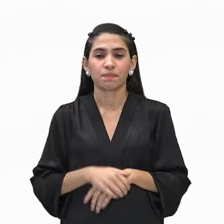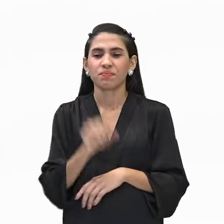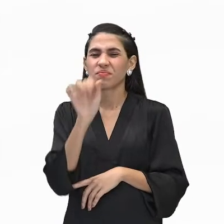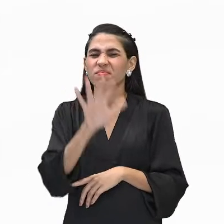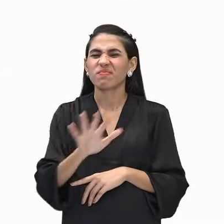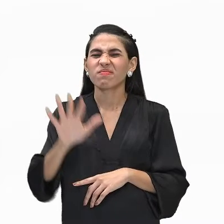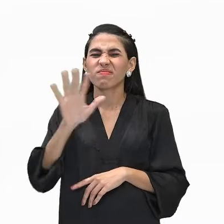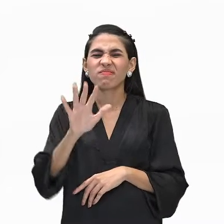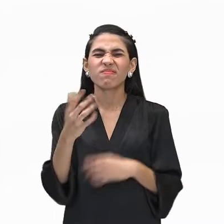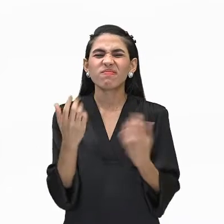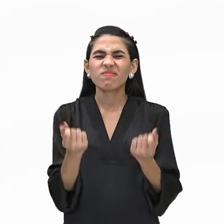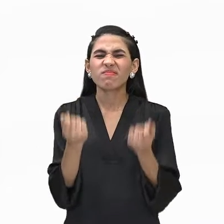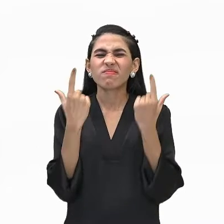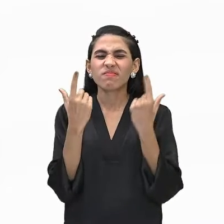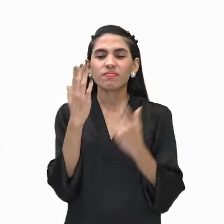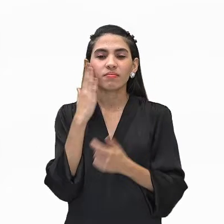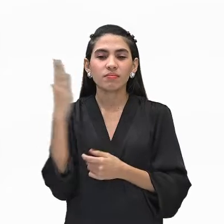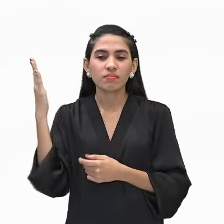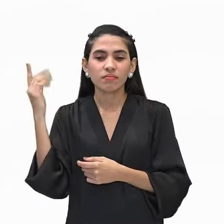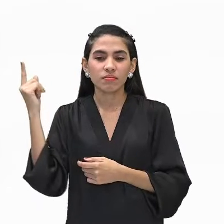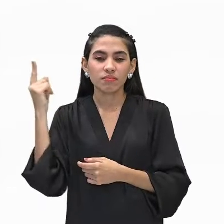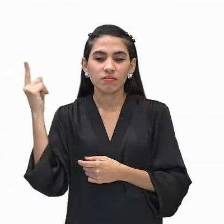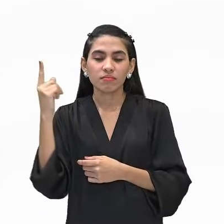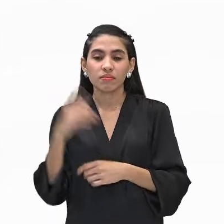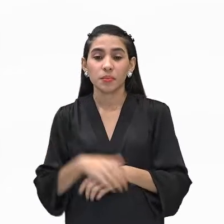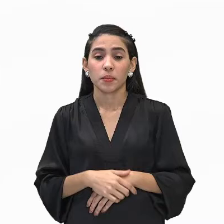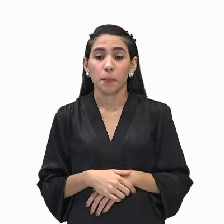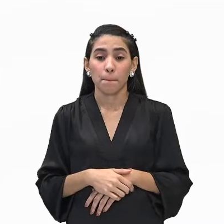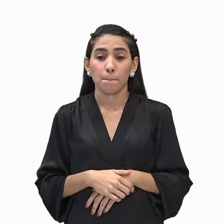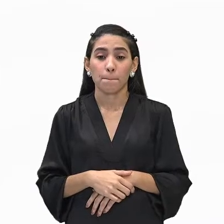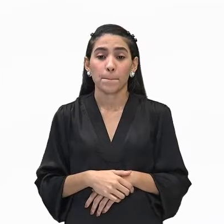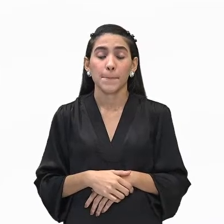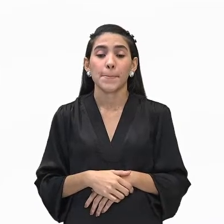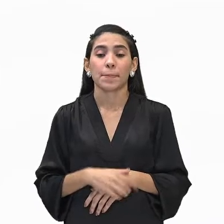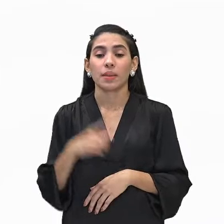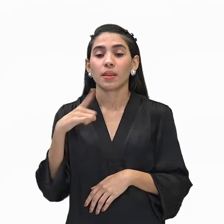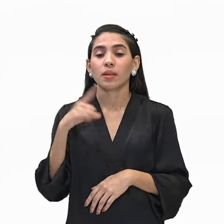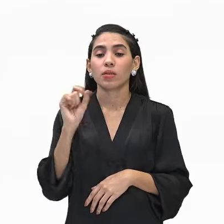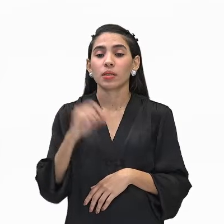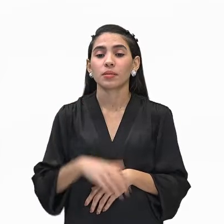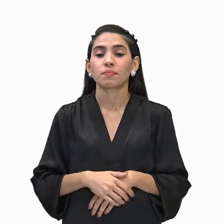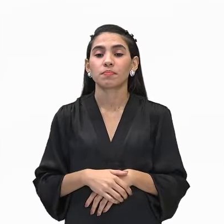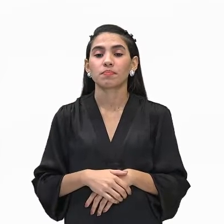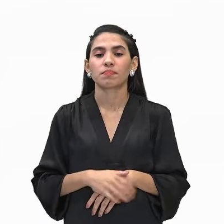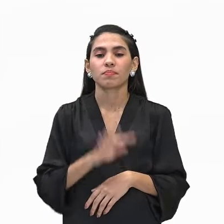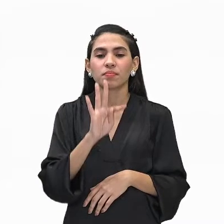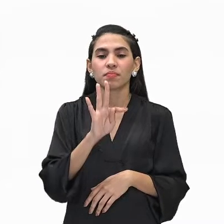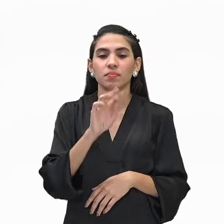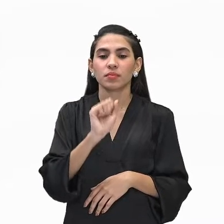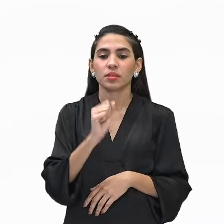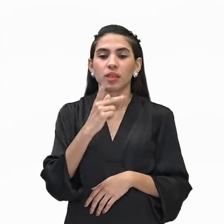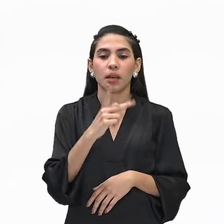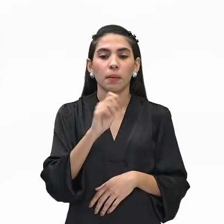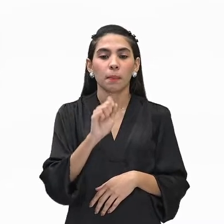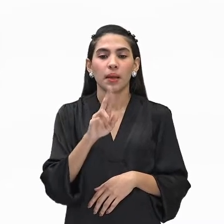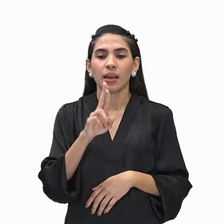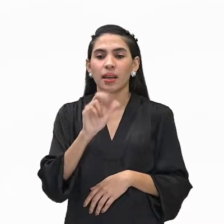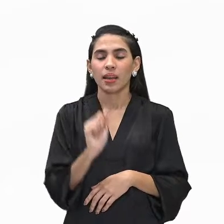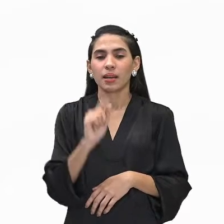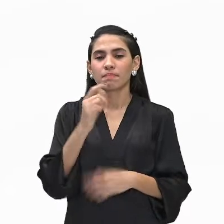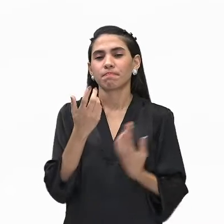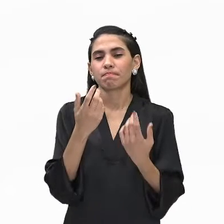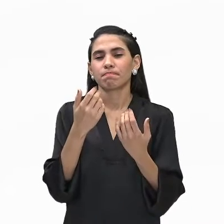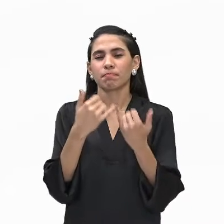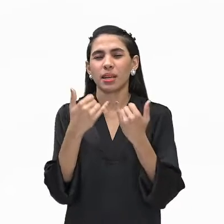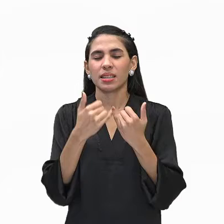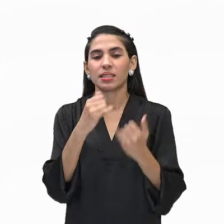ali, professor? Bem, ali no lado, nessa imagem, nós temos uma tapera, que é uma espécie de cabana que os seringueiros